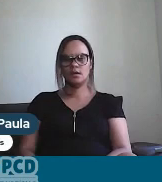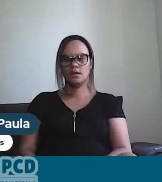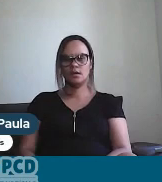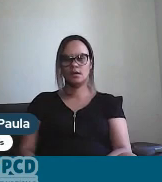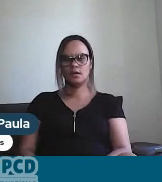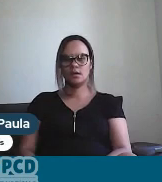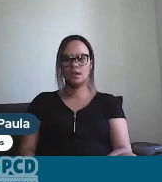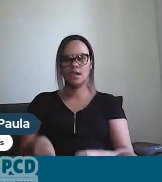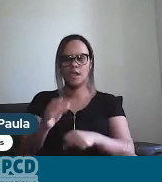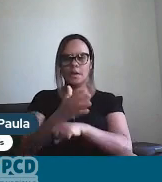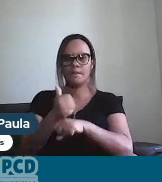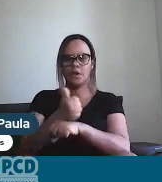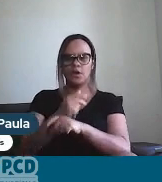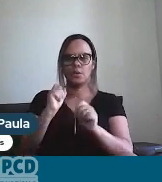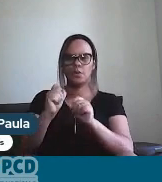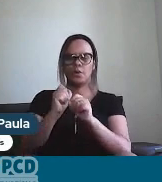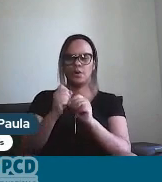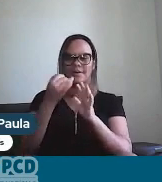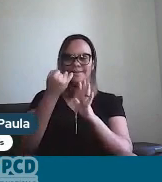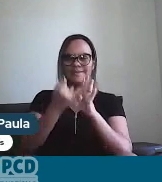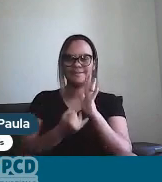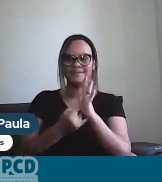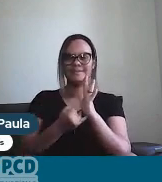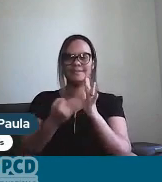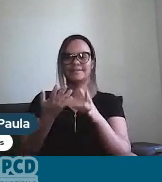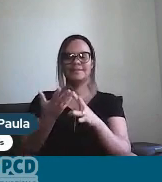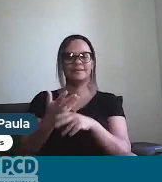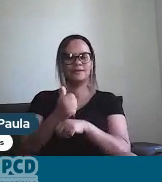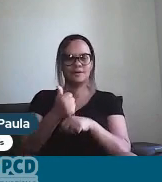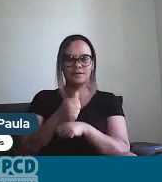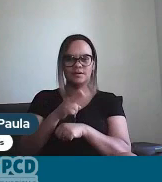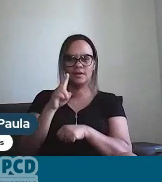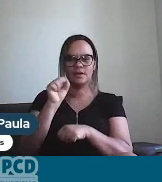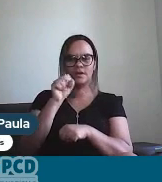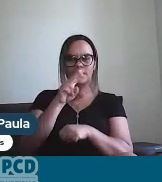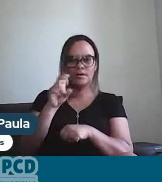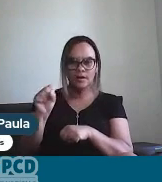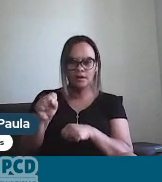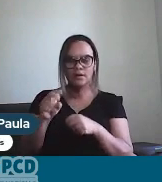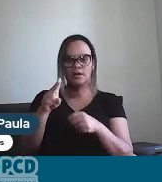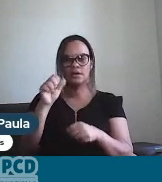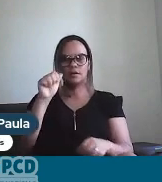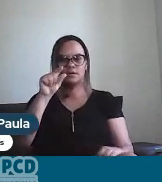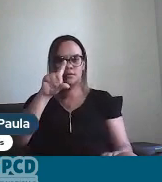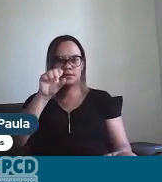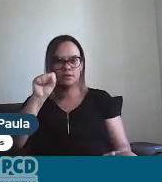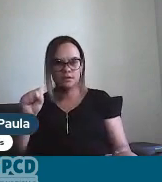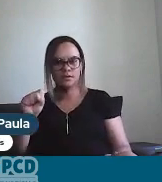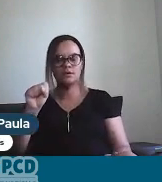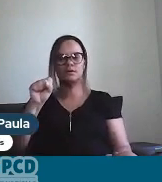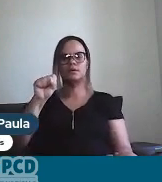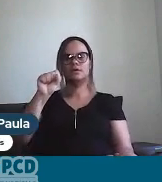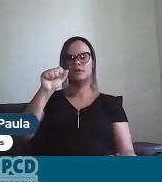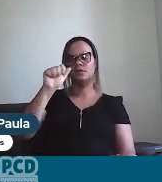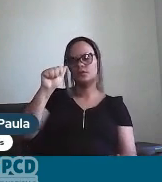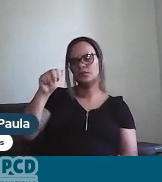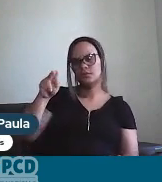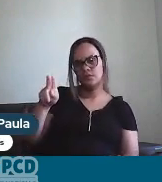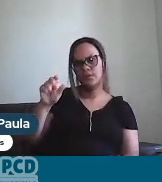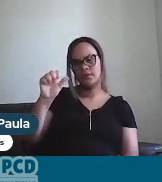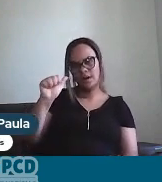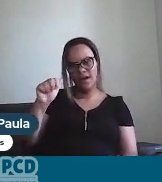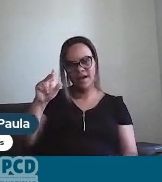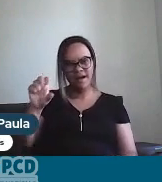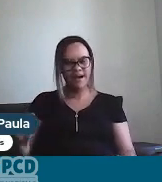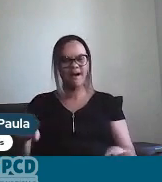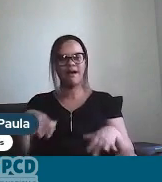esses profissionais, né? Qual que é a inserção? Serão profissionais do SUS, do SUAS, ou uma mistura? Como que vai ser essa situação do